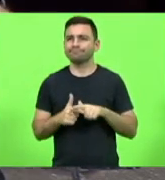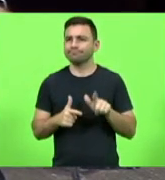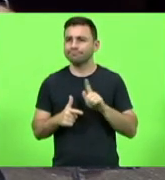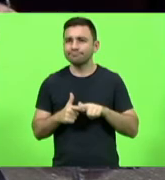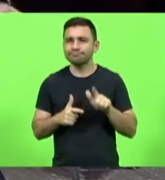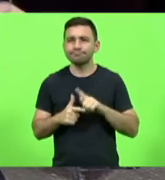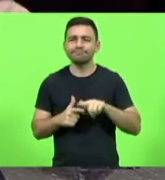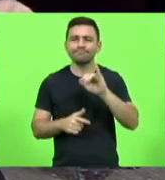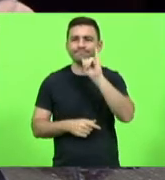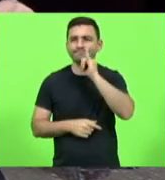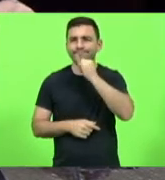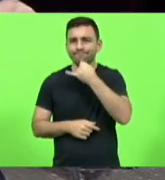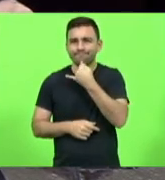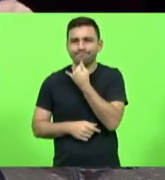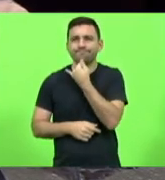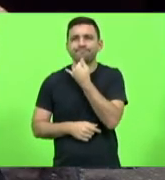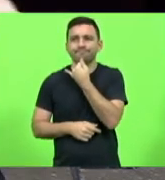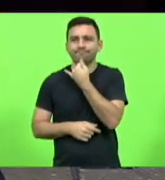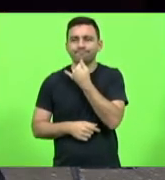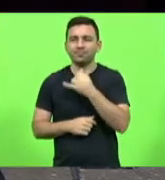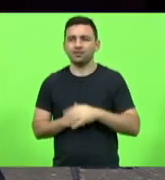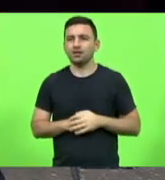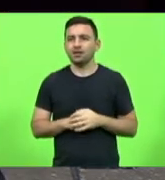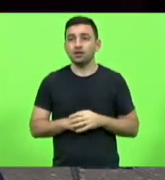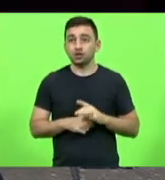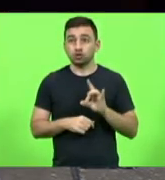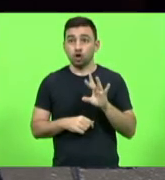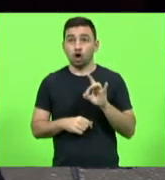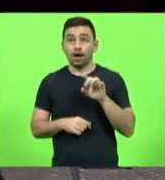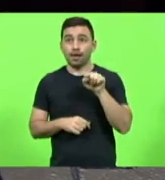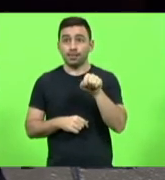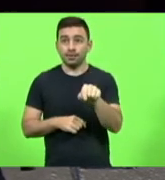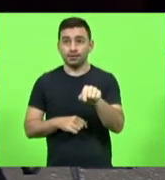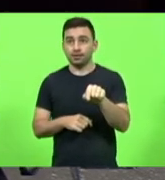tristeza, não apenas a cidade, a região,